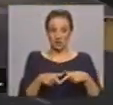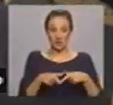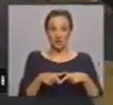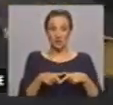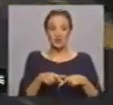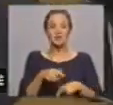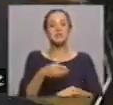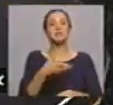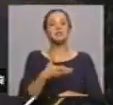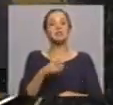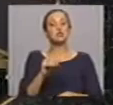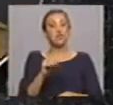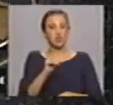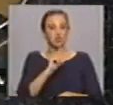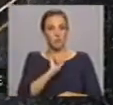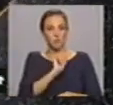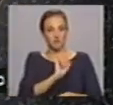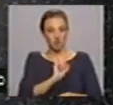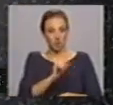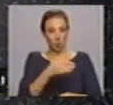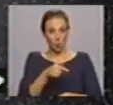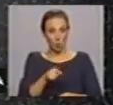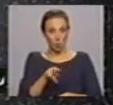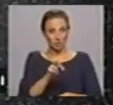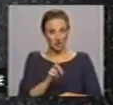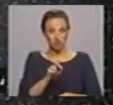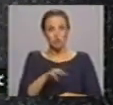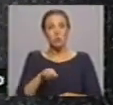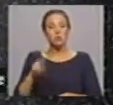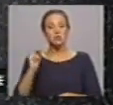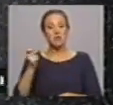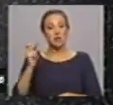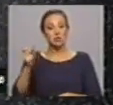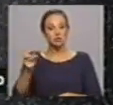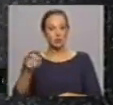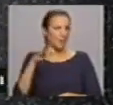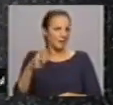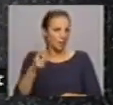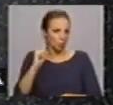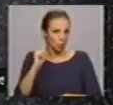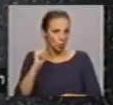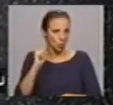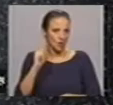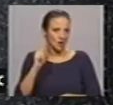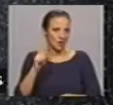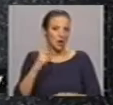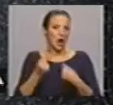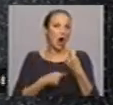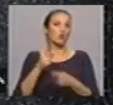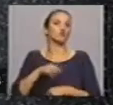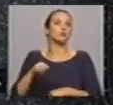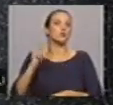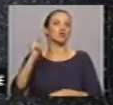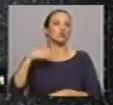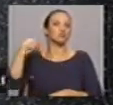710 que, daqui a cerca de 1,3 milhões de anos, portanto, podes imaginar que não é amanhã, mas pronto, é daqui a 1,3 milhões de anos,